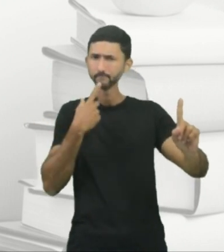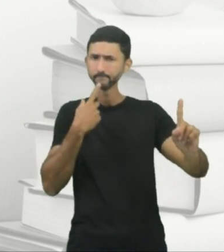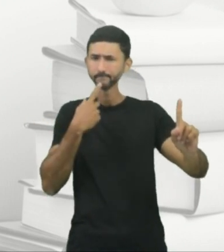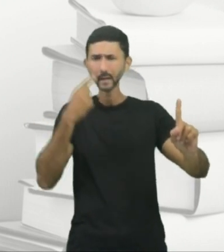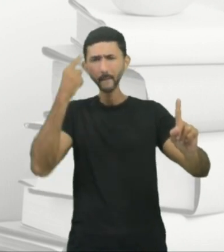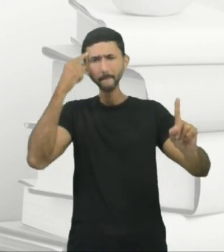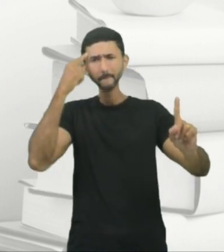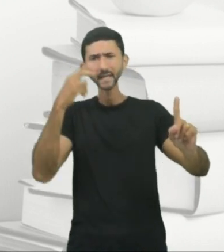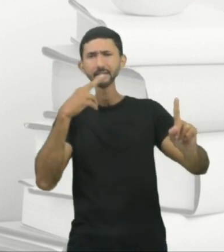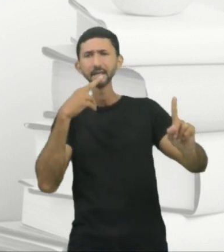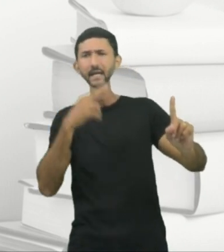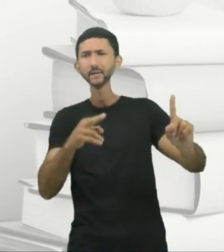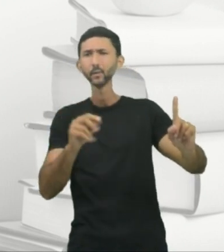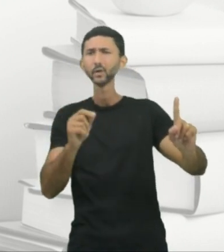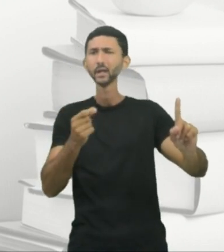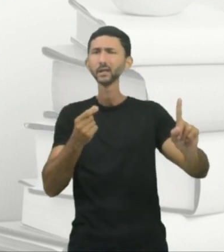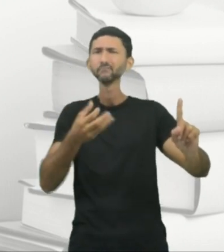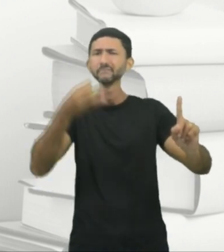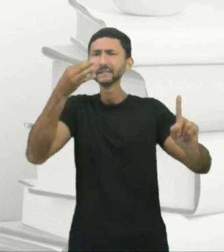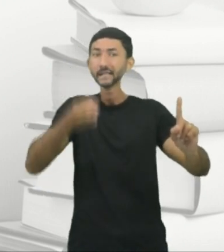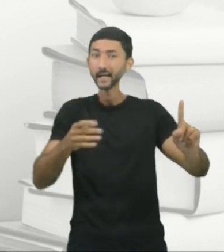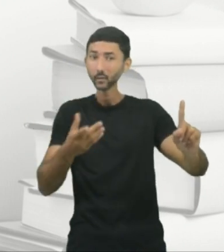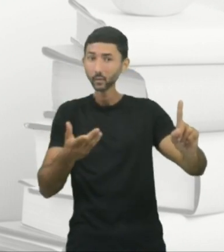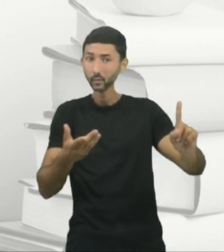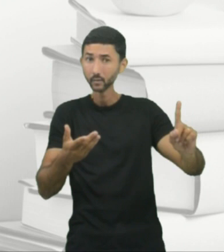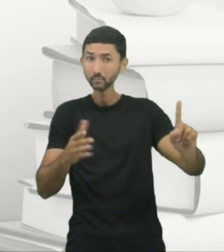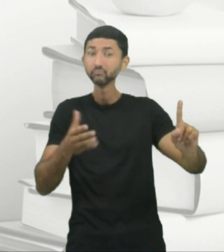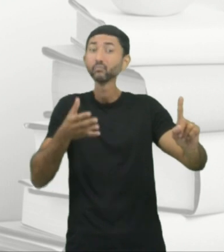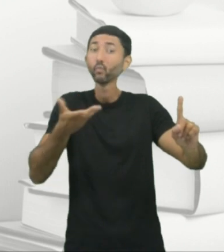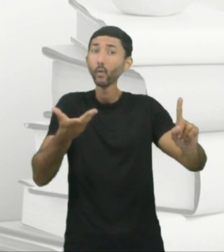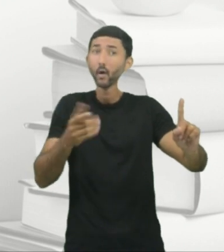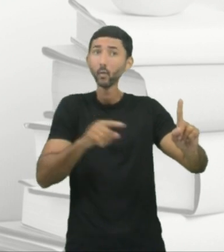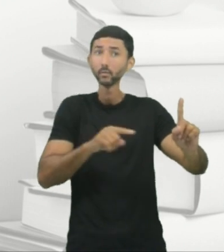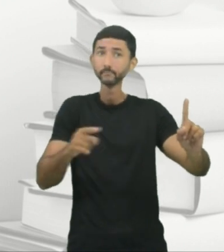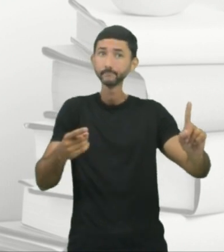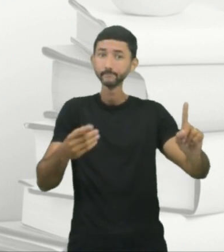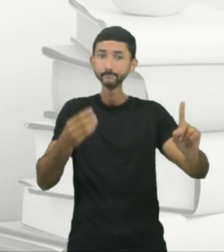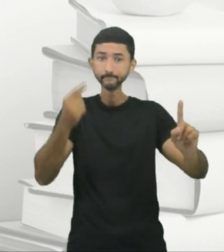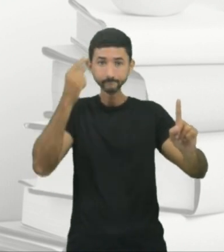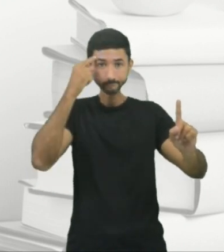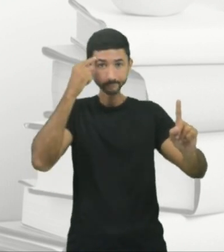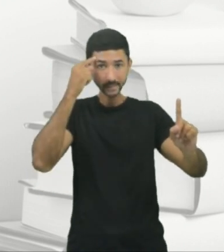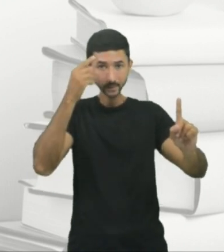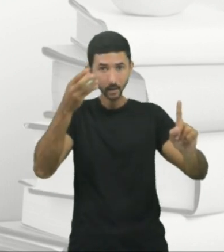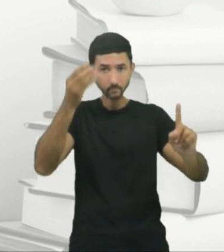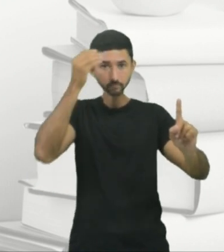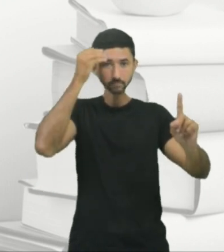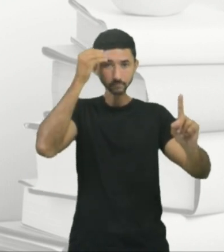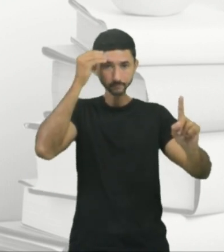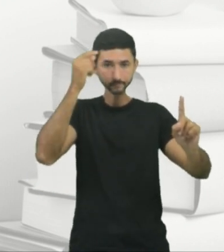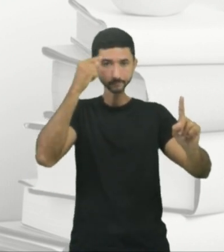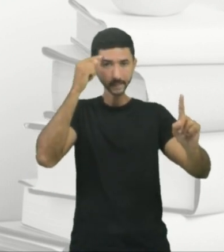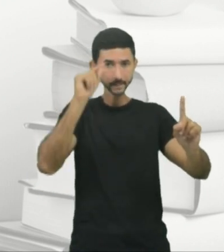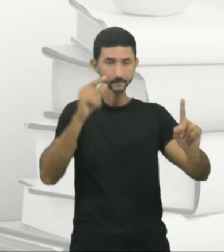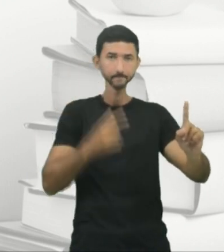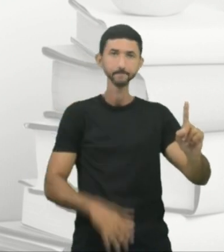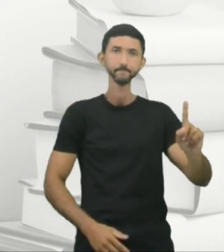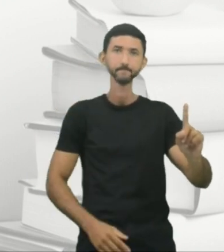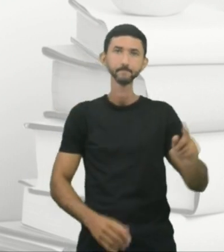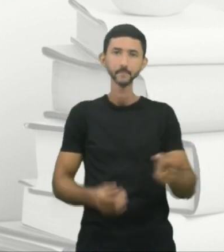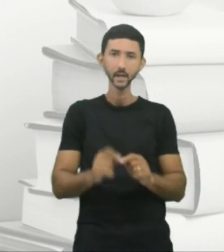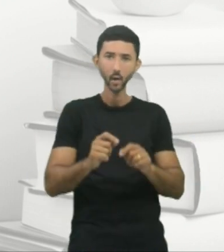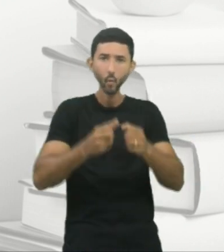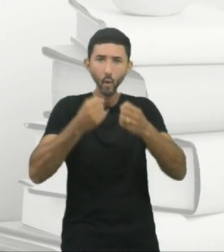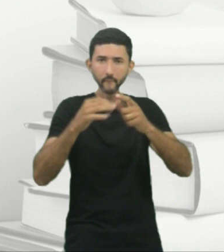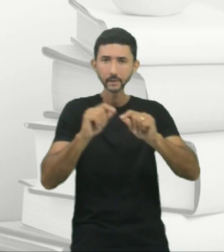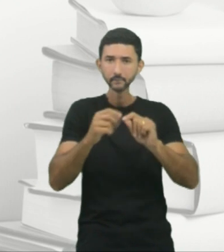um tempo para responder. Alguém acertou? Então, guarda o valor que você pensou aí com você,